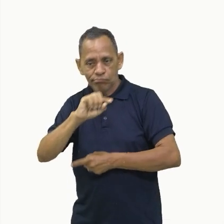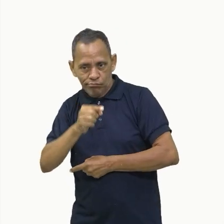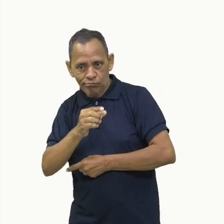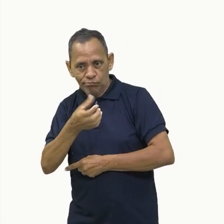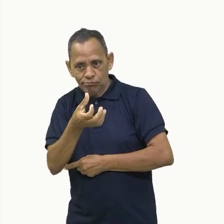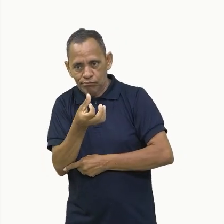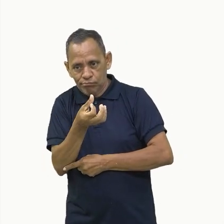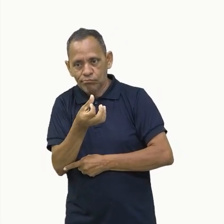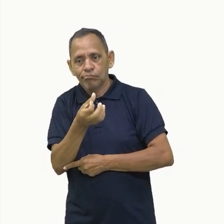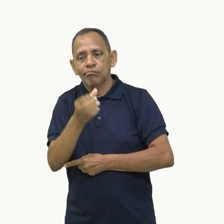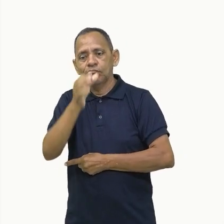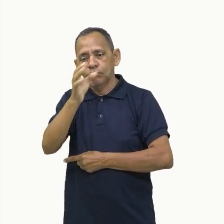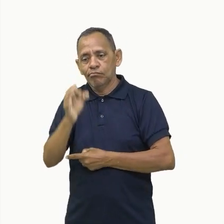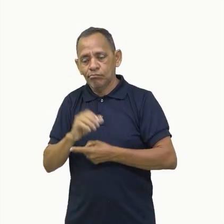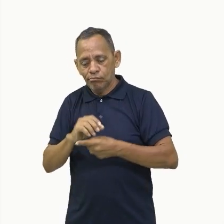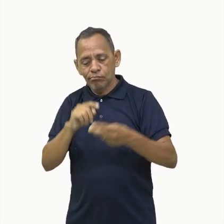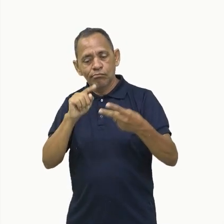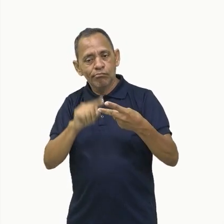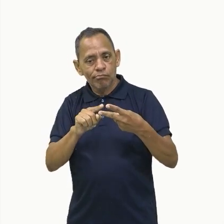e o Peru com